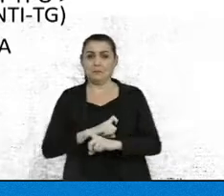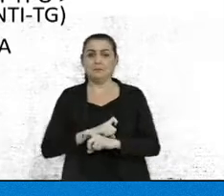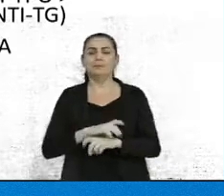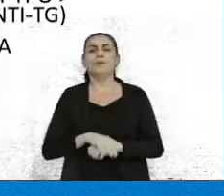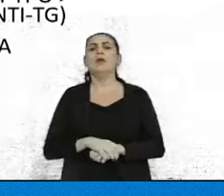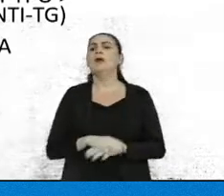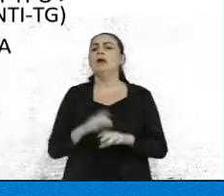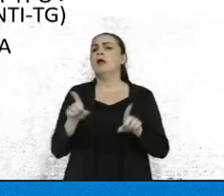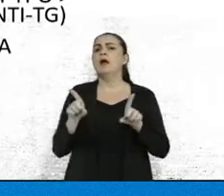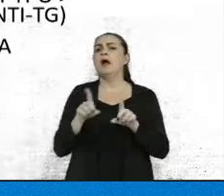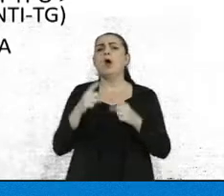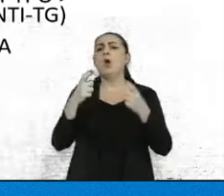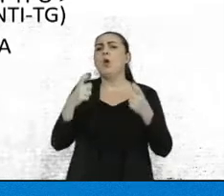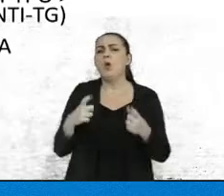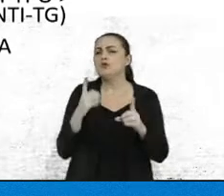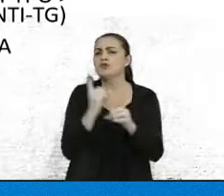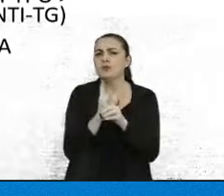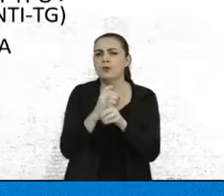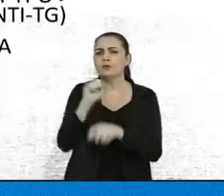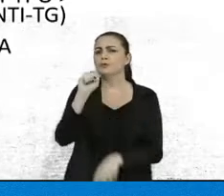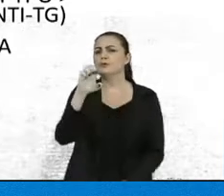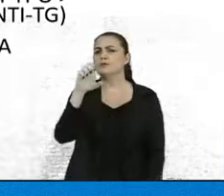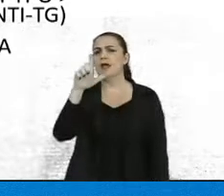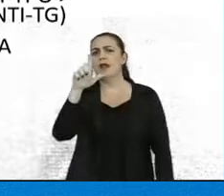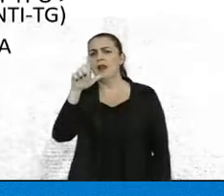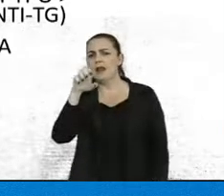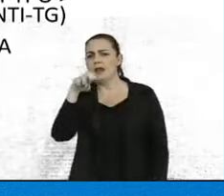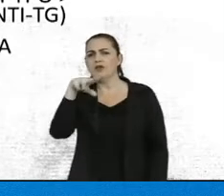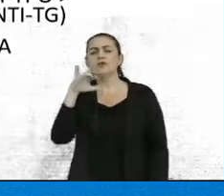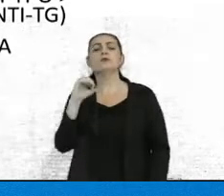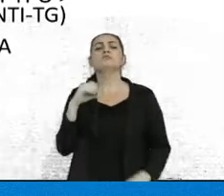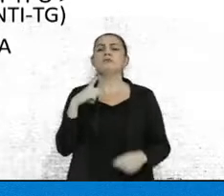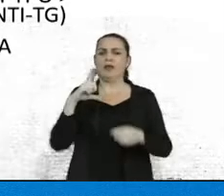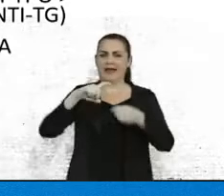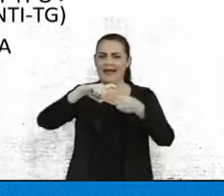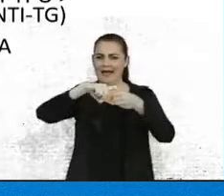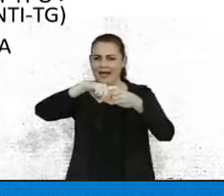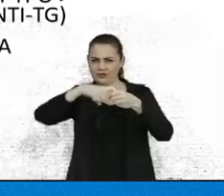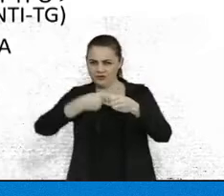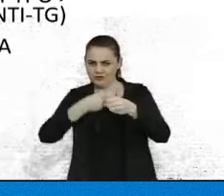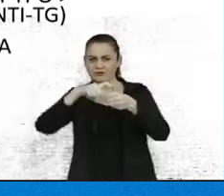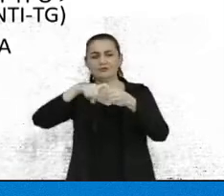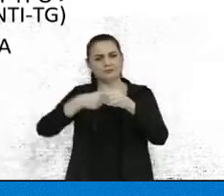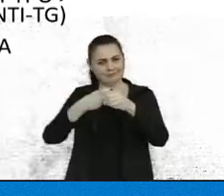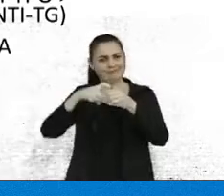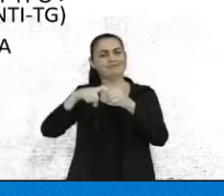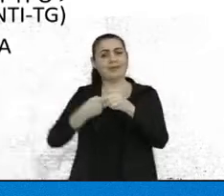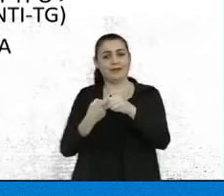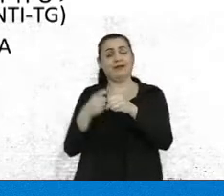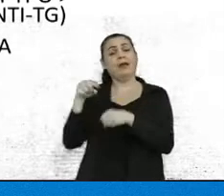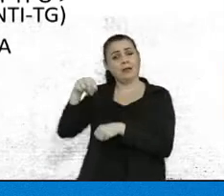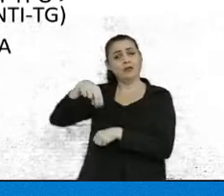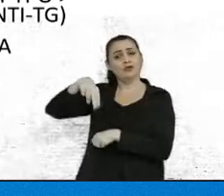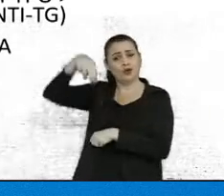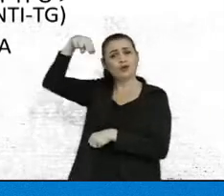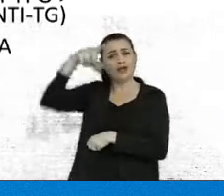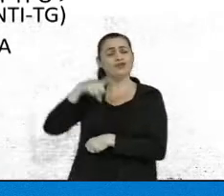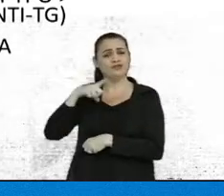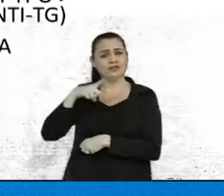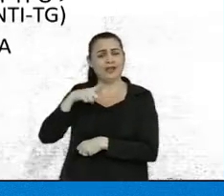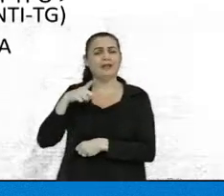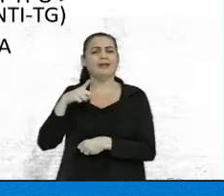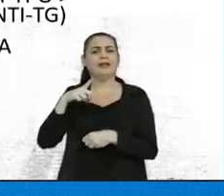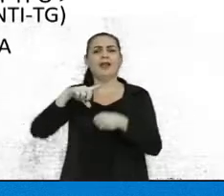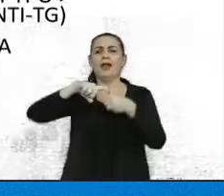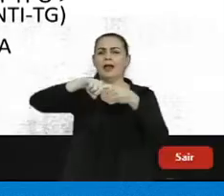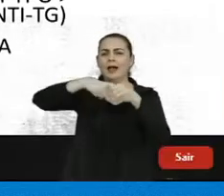vocês têm aí em abundância, tá? Aí na região norte e nordeste. 2 castanhas do Pará, né? Antigo para castanha do Pará, a gente